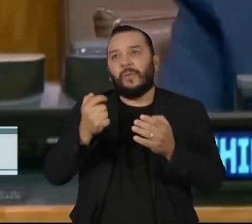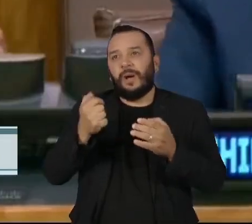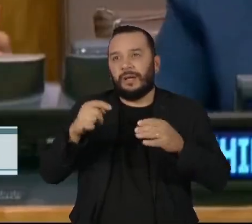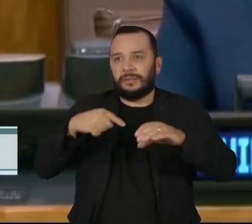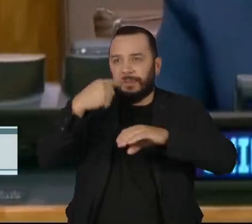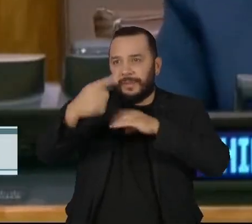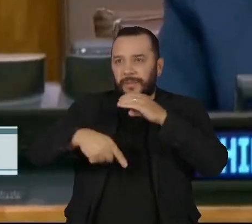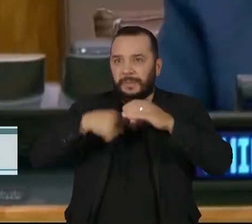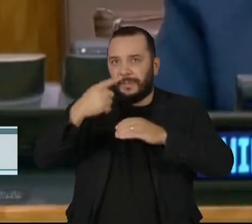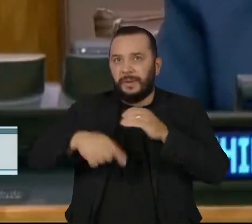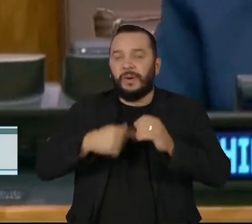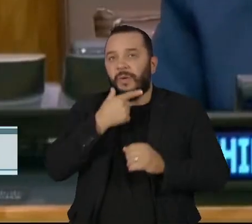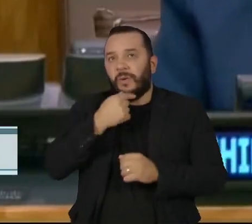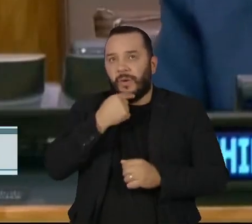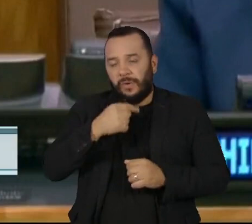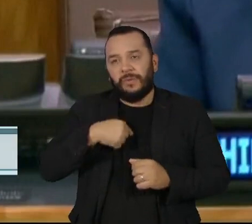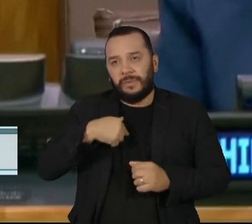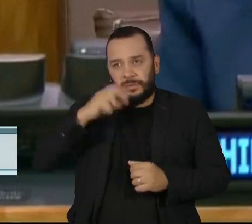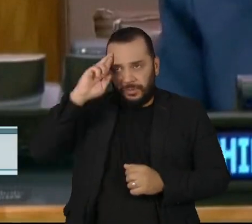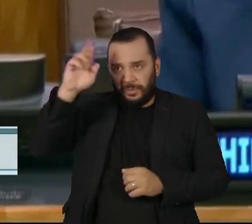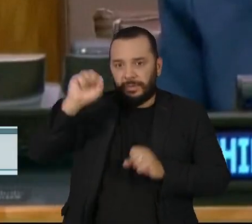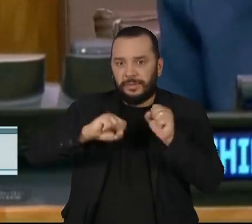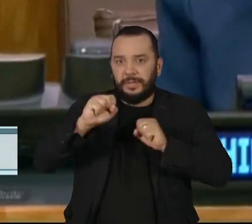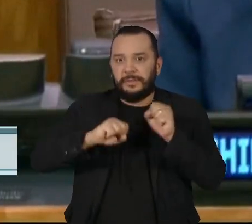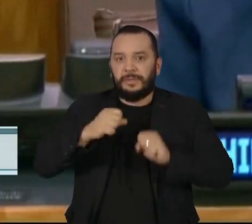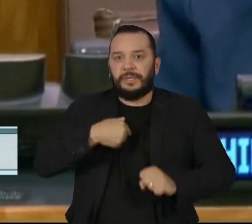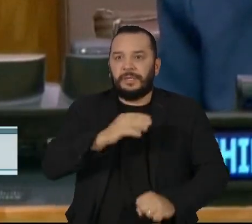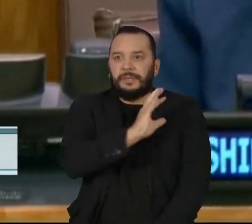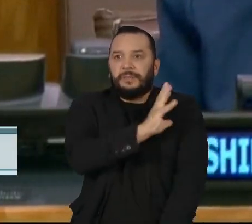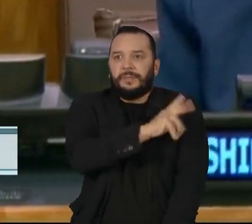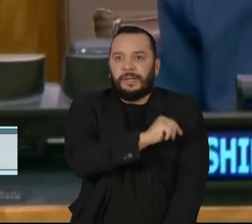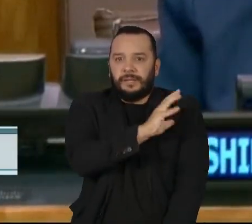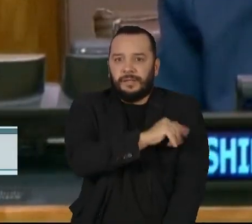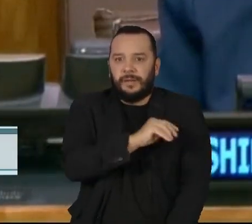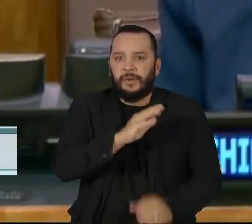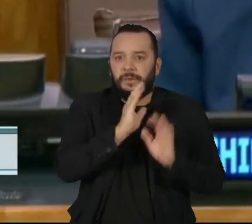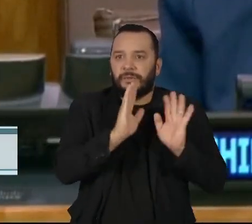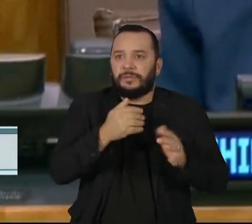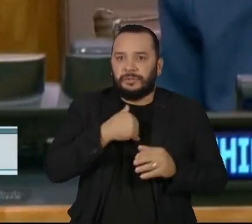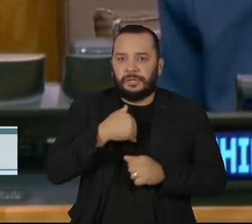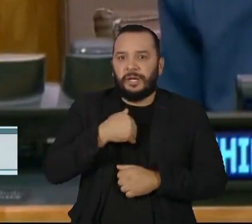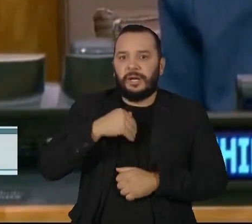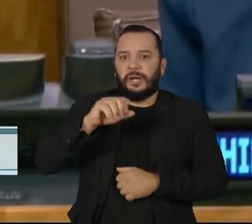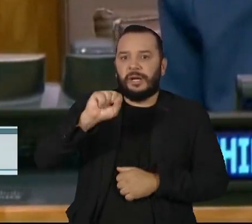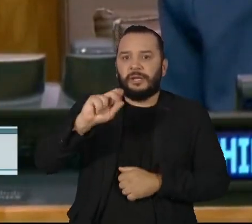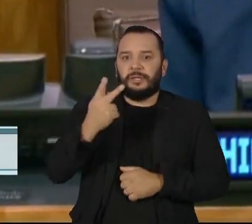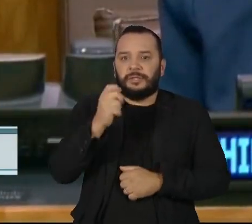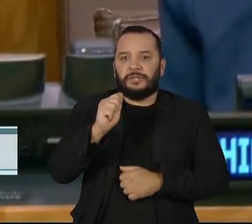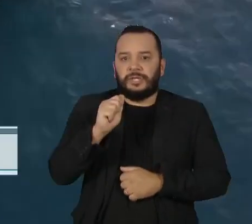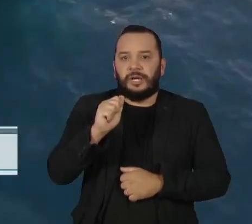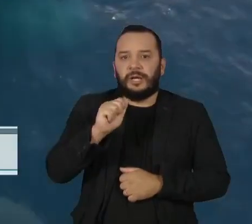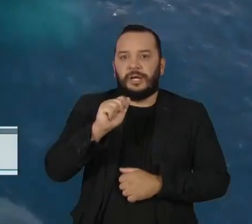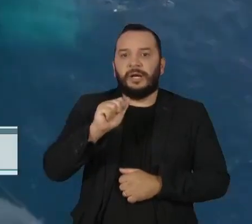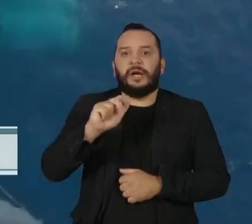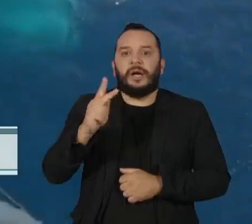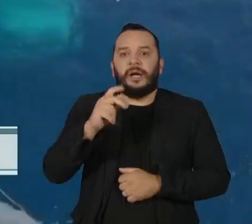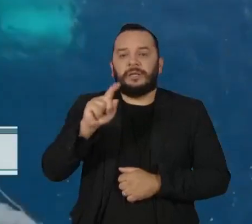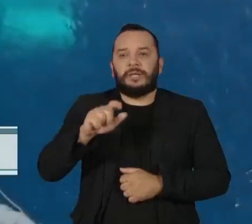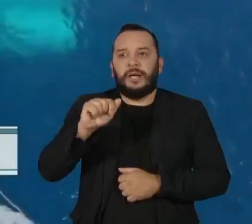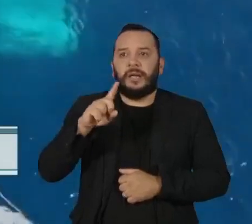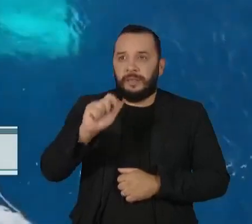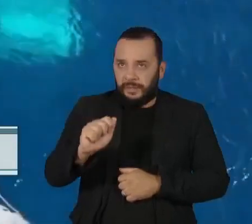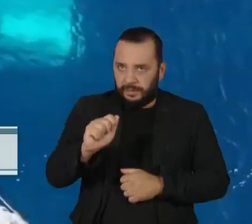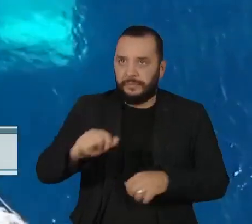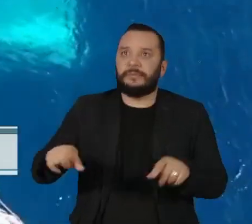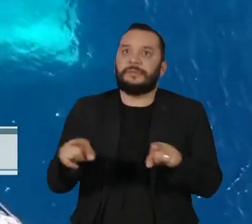o empresário paquistanês e o executivo da própria empresa que faz o passeio as